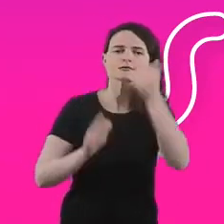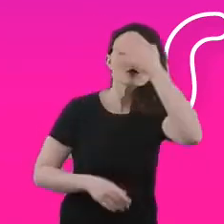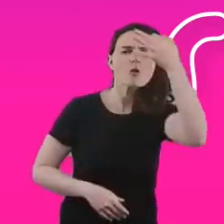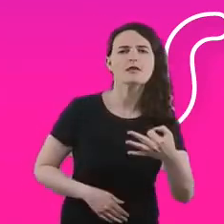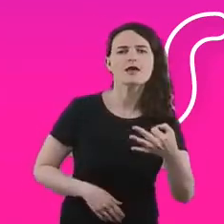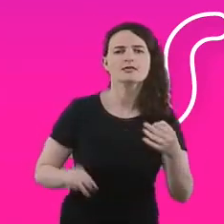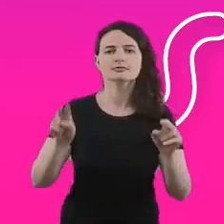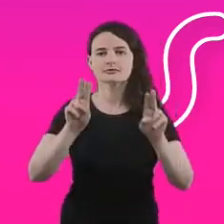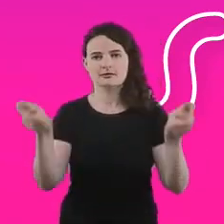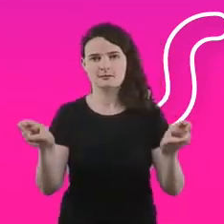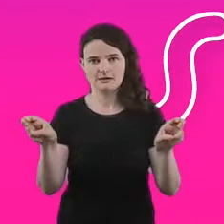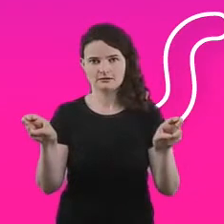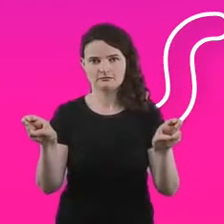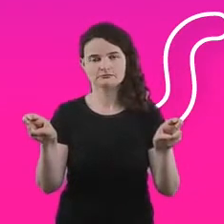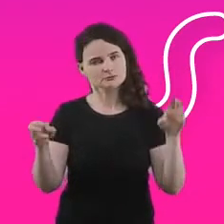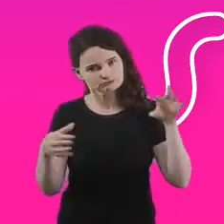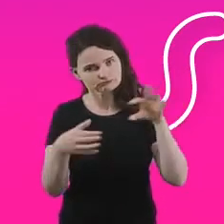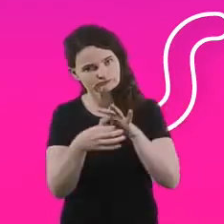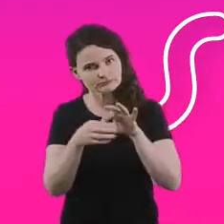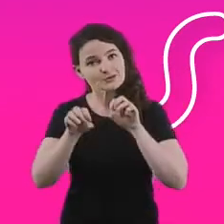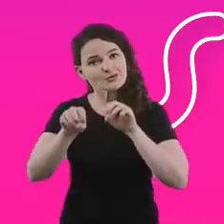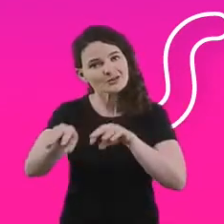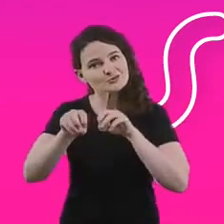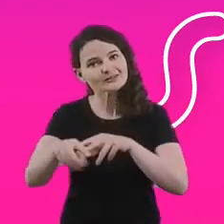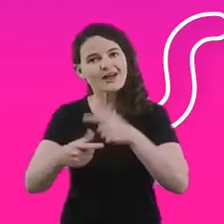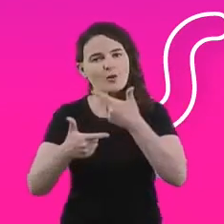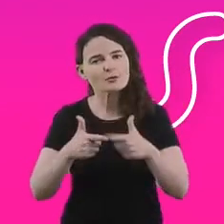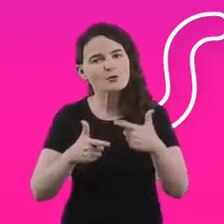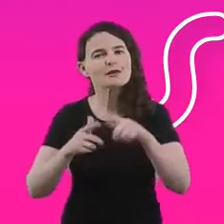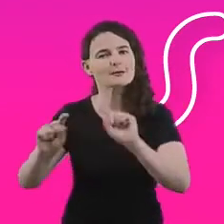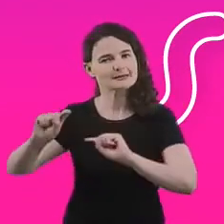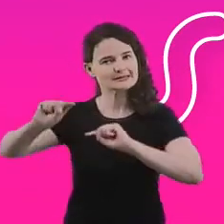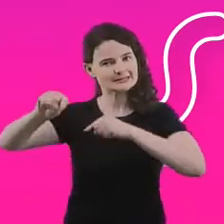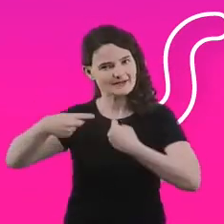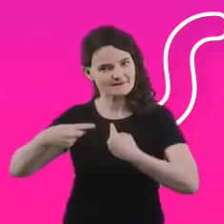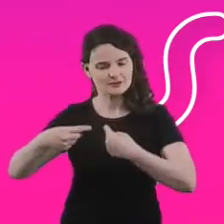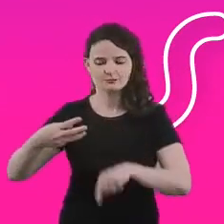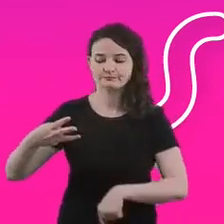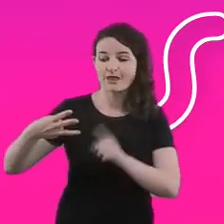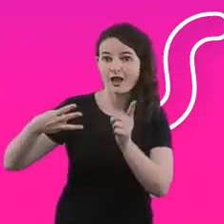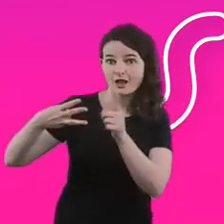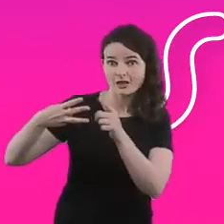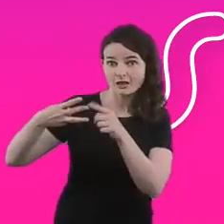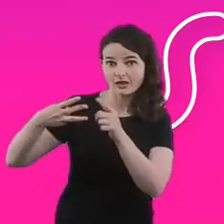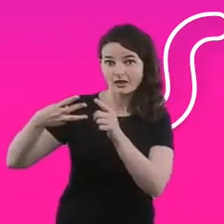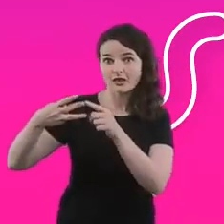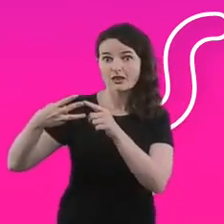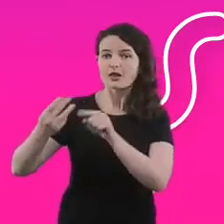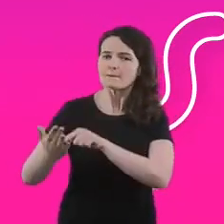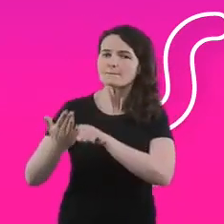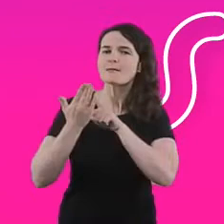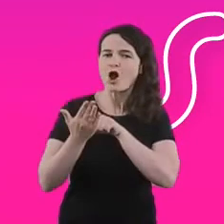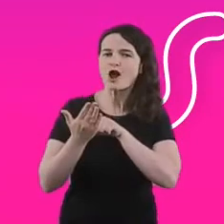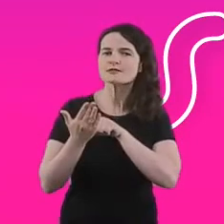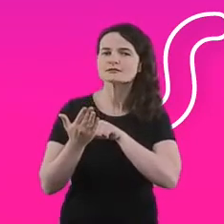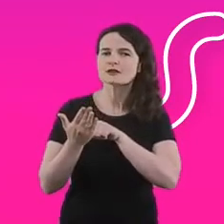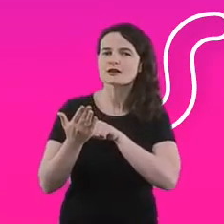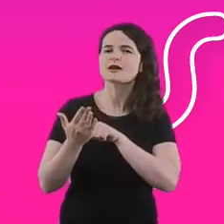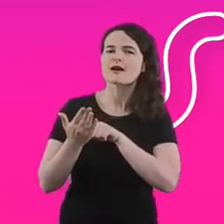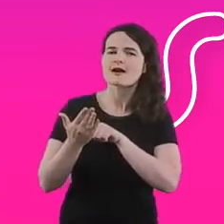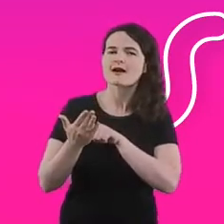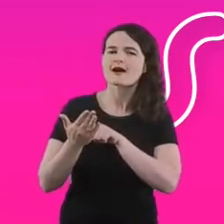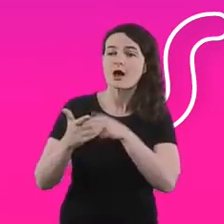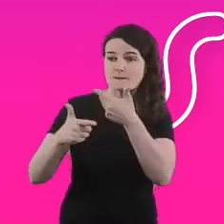nosso caso, do contexto educacional, dos problemas, dos desafios. O design thinking, ele ajuda a gente a explorar problemas e oportunidades, né? E as